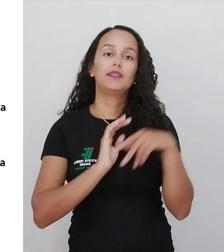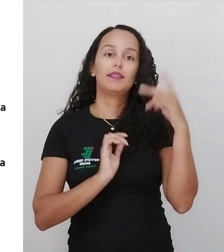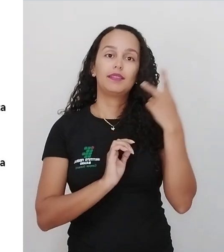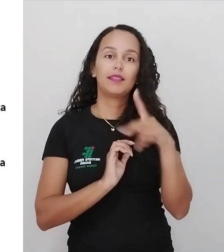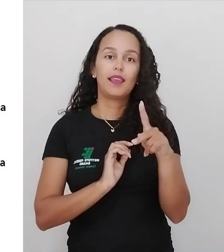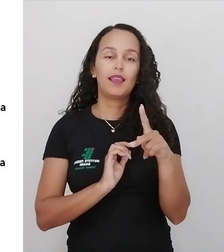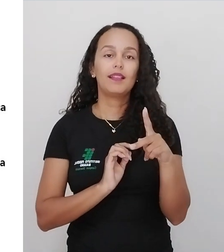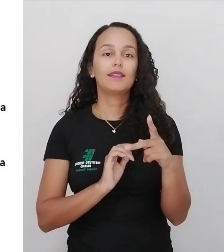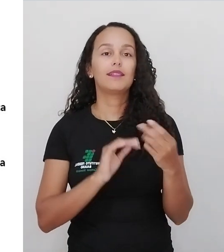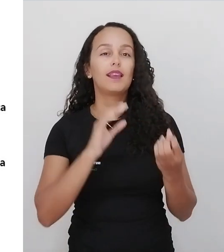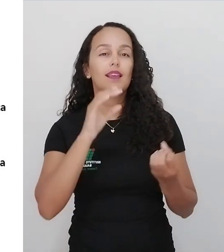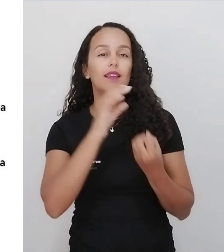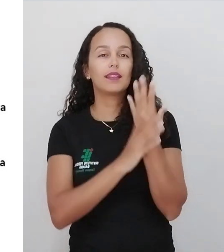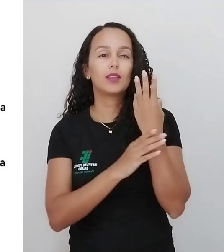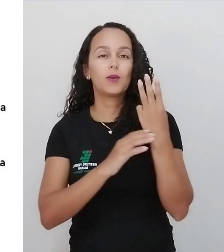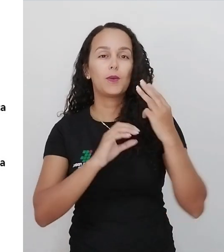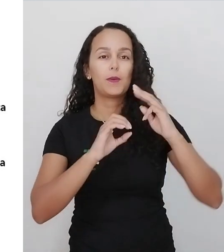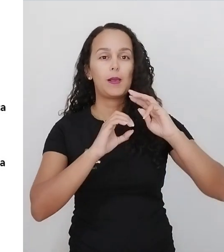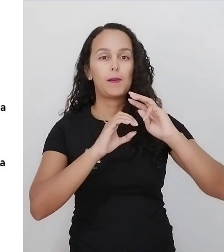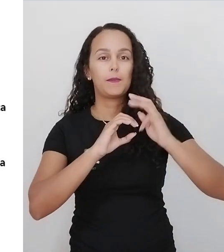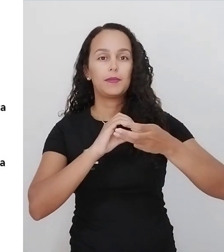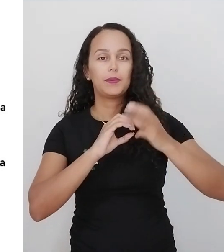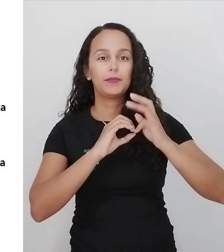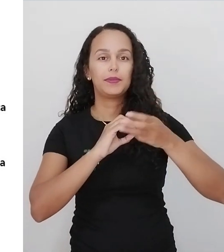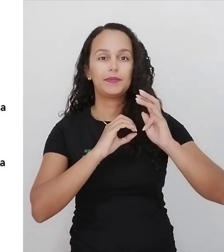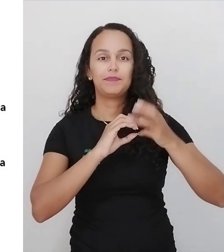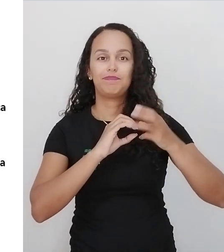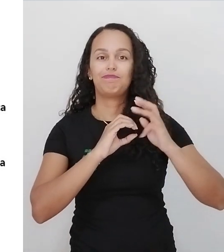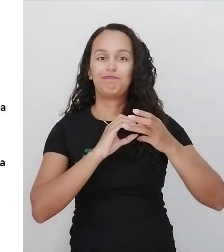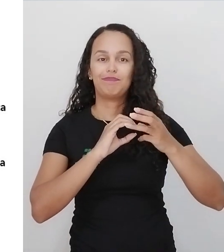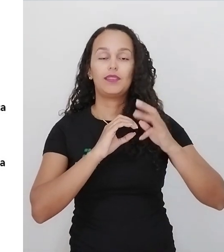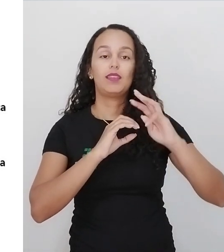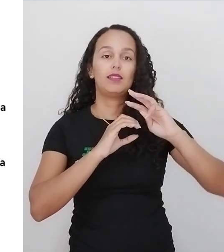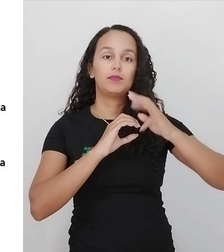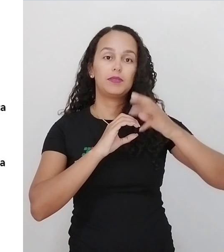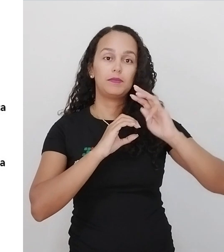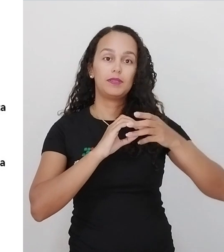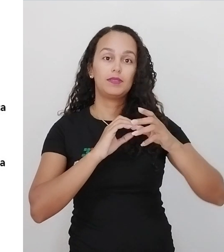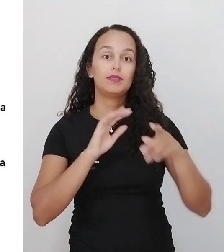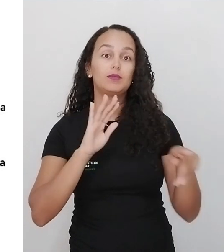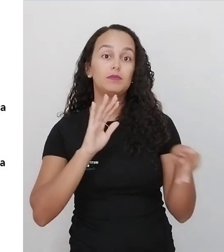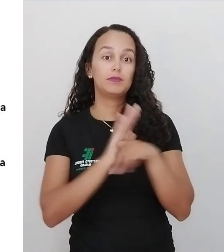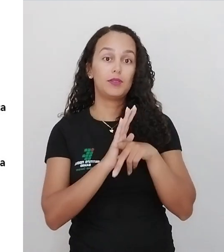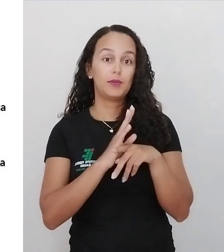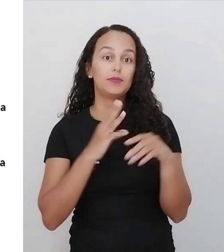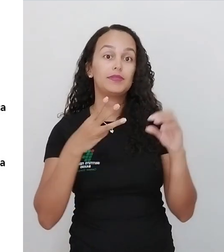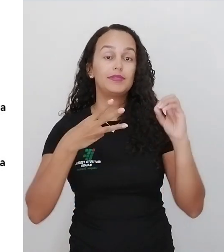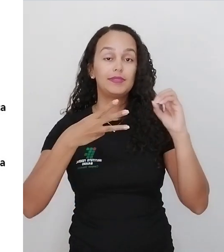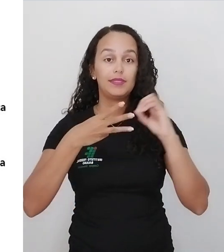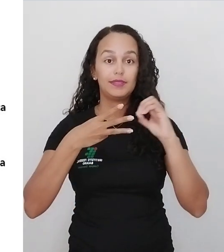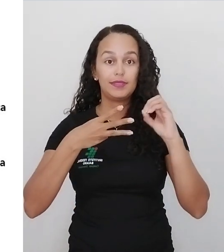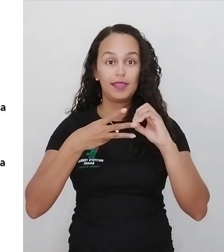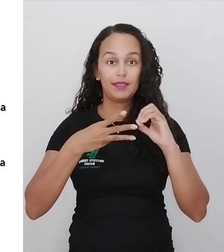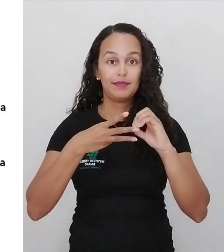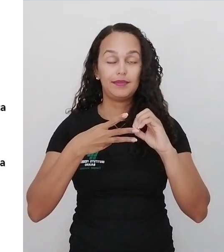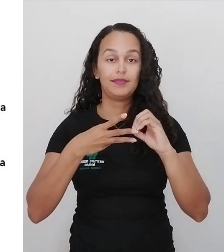a célula, que é o caso da membrana plasmática, as membranas que revestem o núcleo, que é o caso